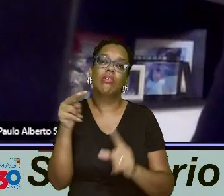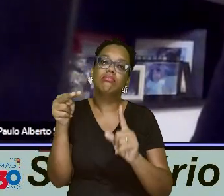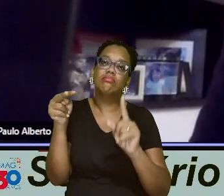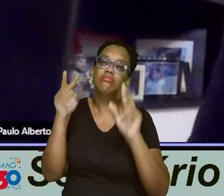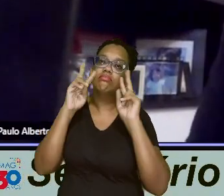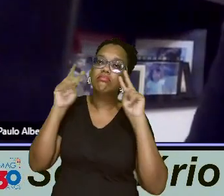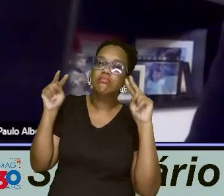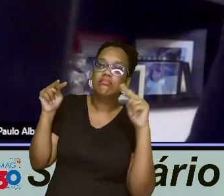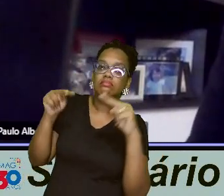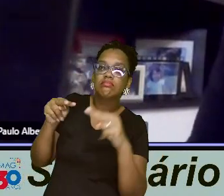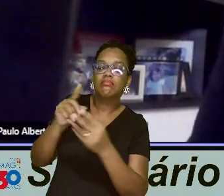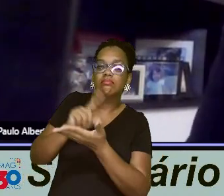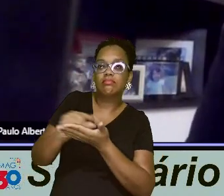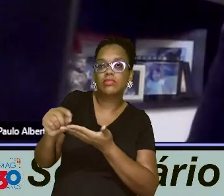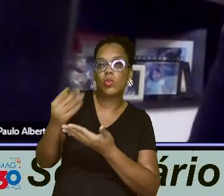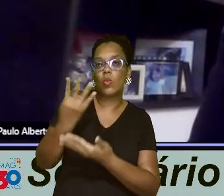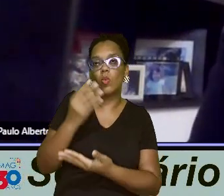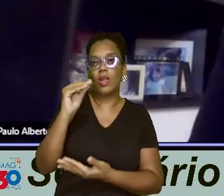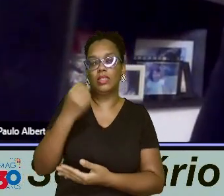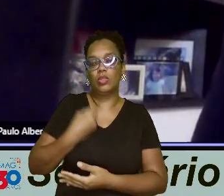artigo 40 da Lei